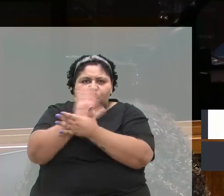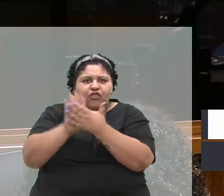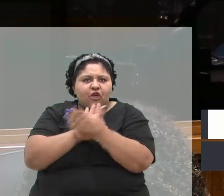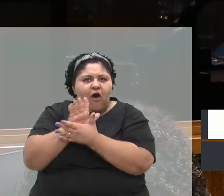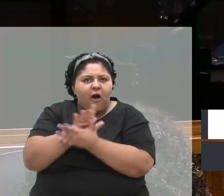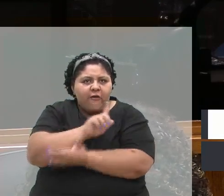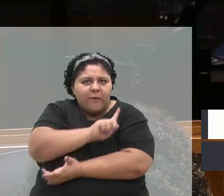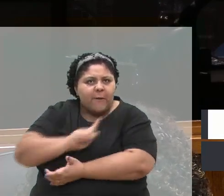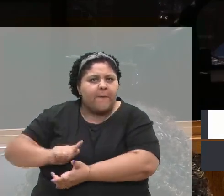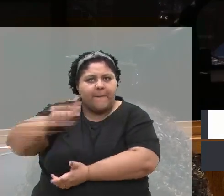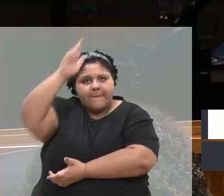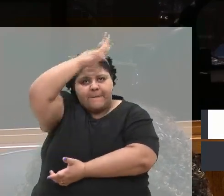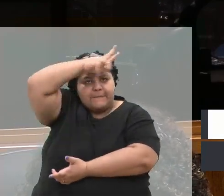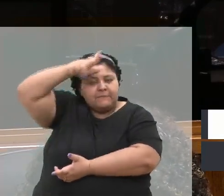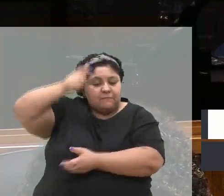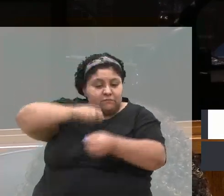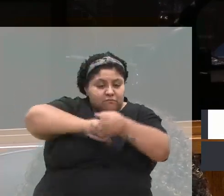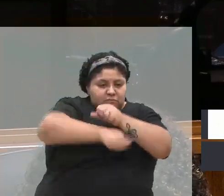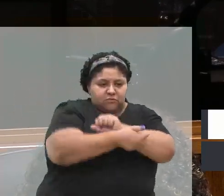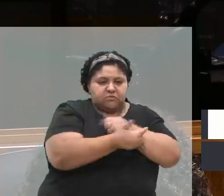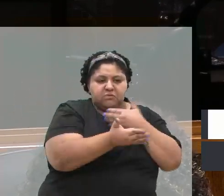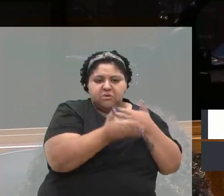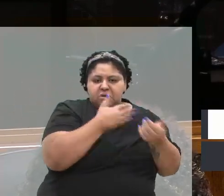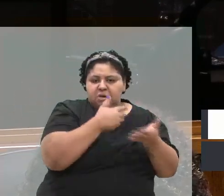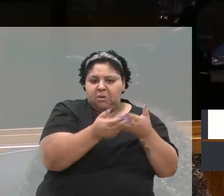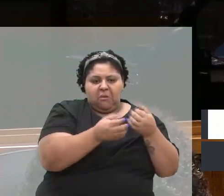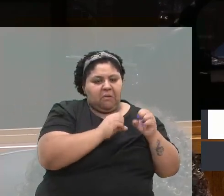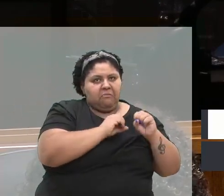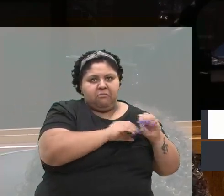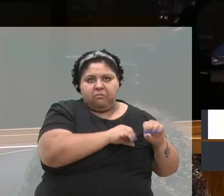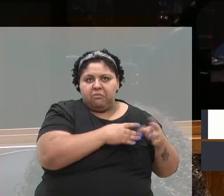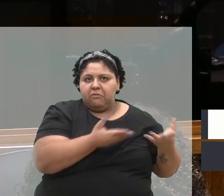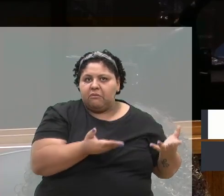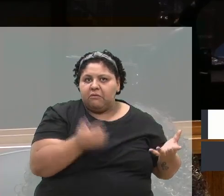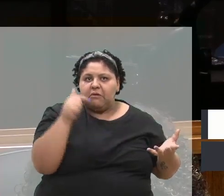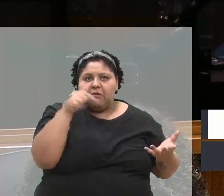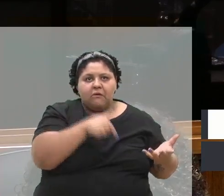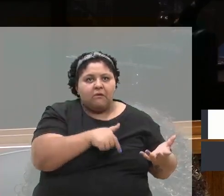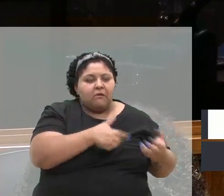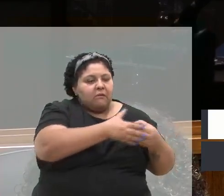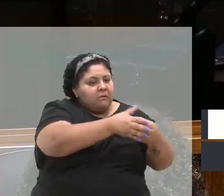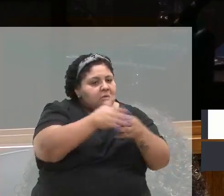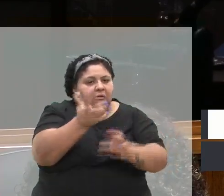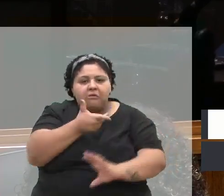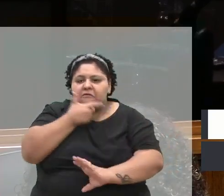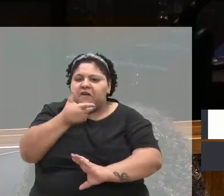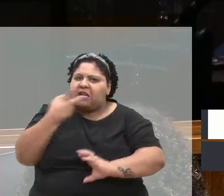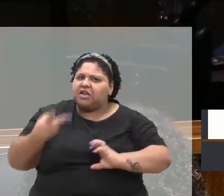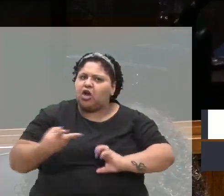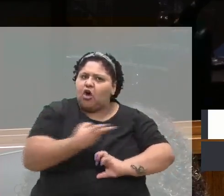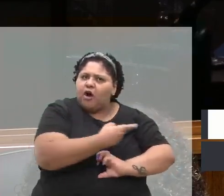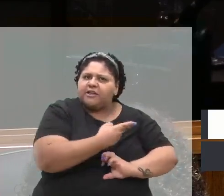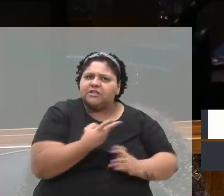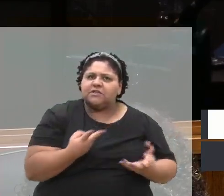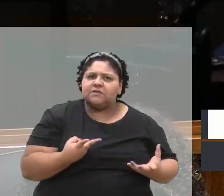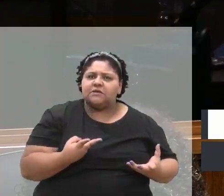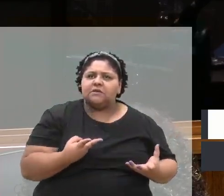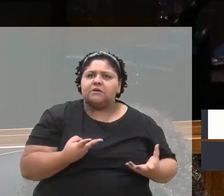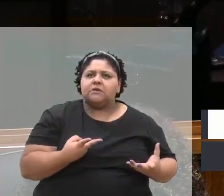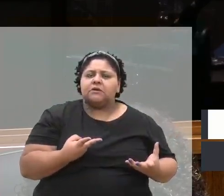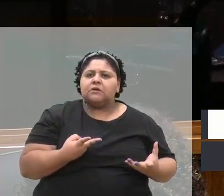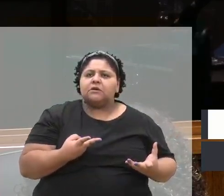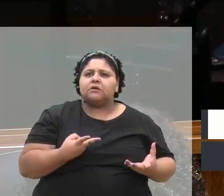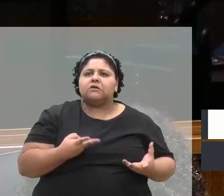gestão municipal investir em qualquer coisa da educação, esses colegas falando em cortes. Colegas esses